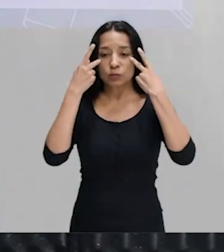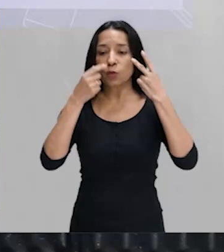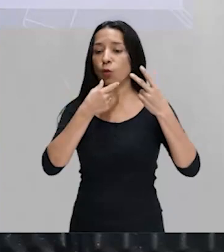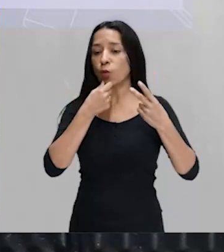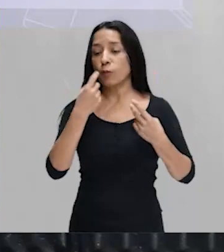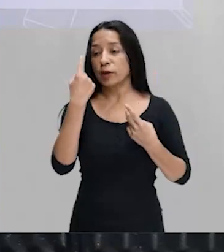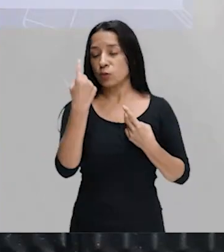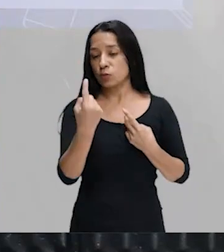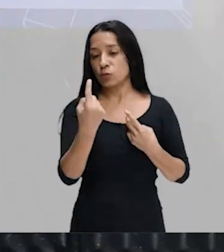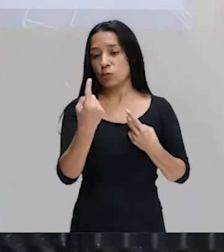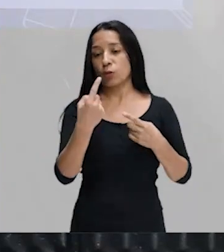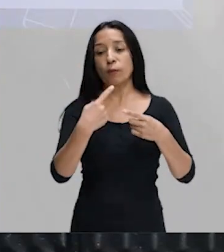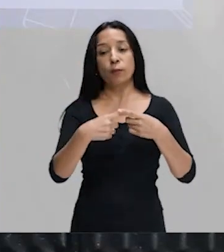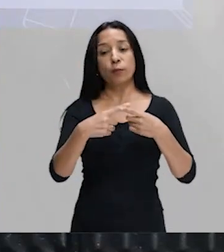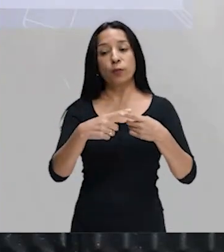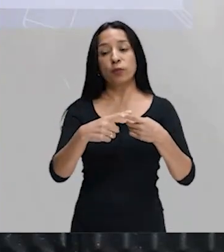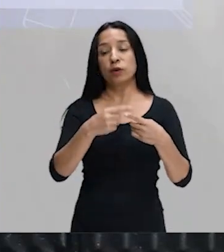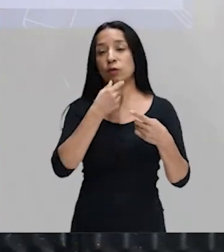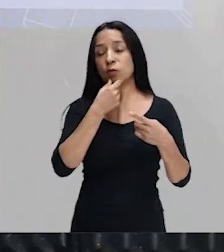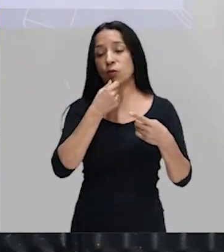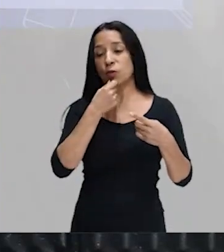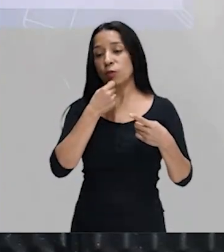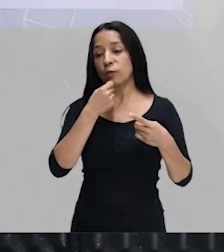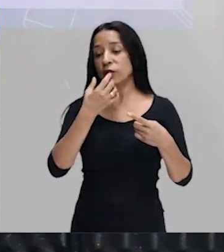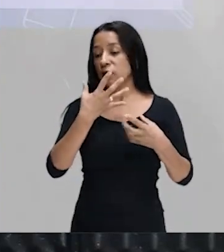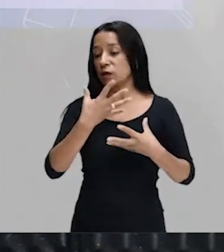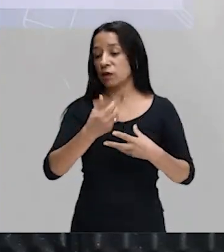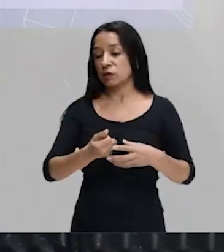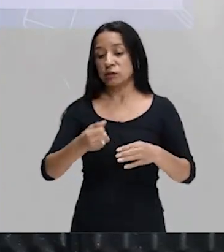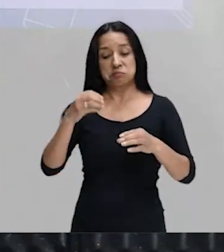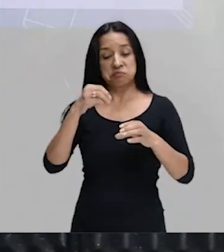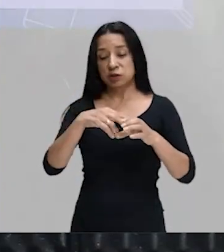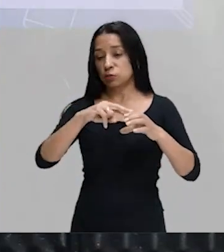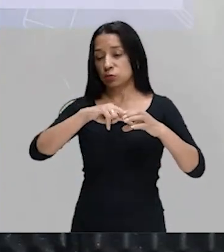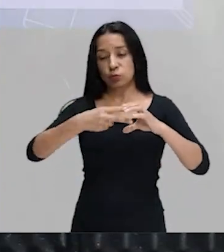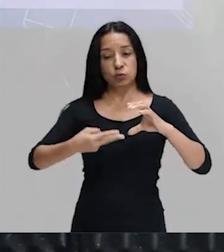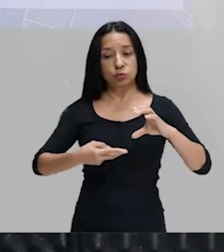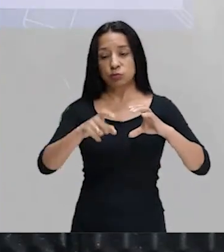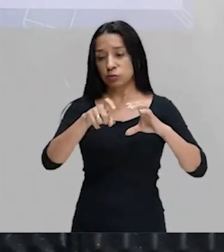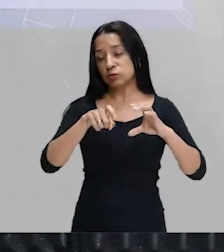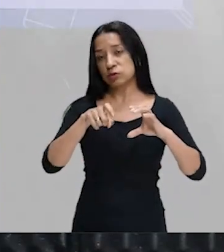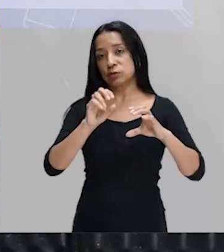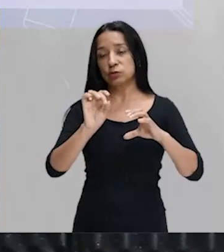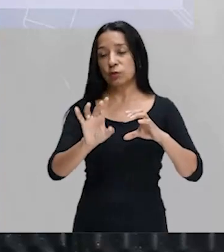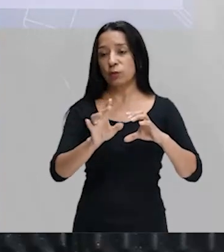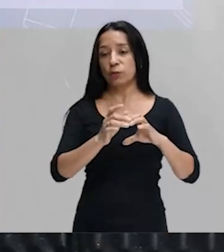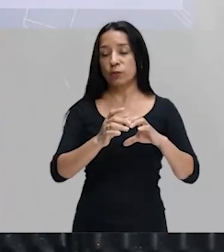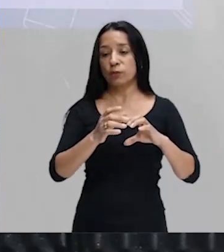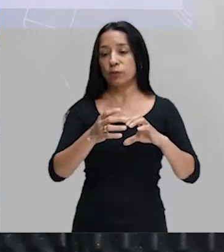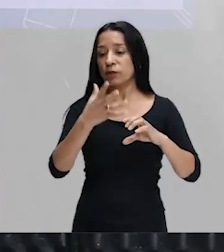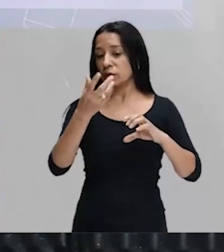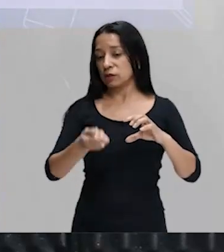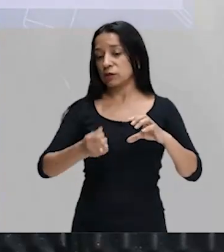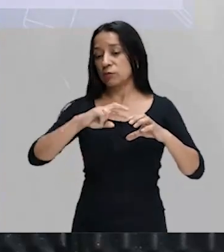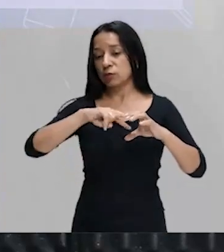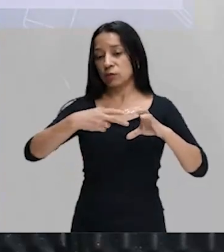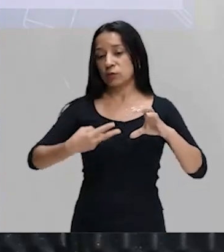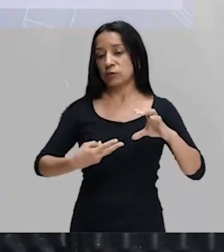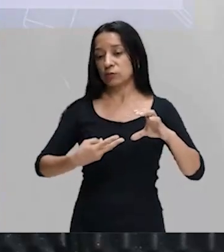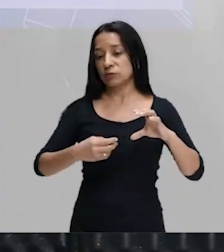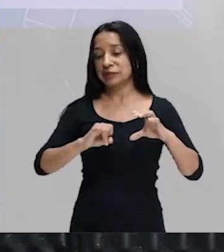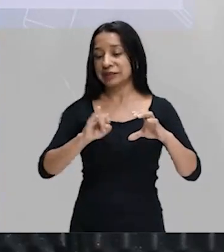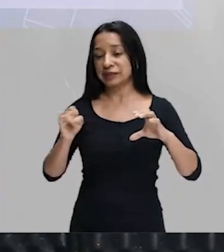basta um. Porque o homem ele só recebe um único cromossomo X. Então, o único cromossomo X que ele receber, se tiver o